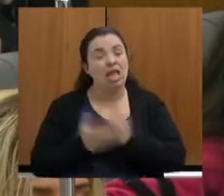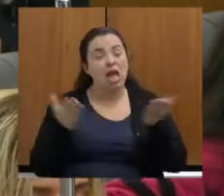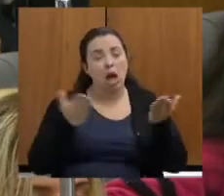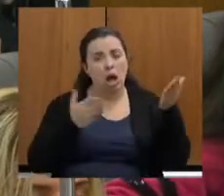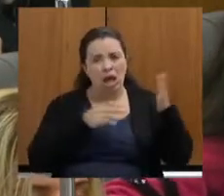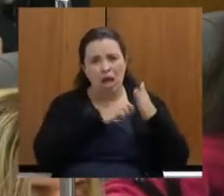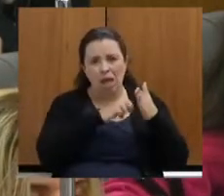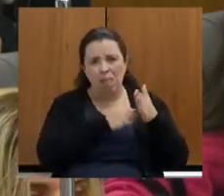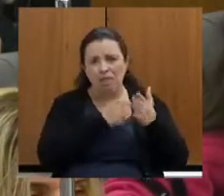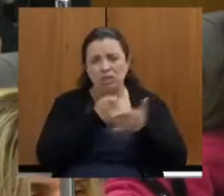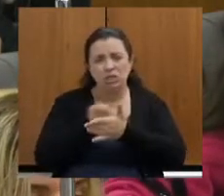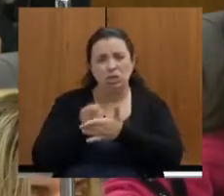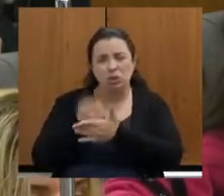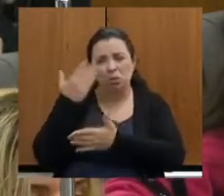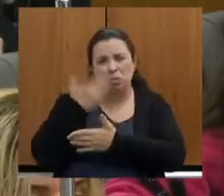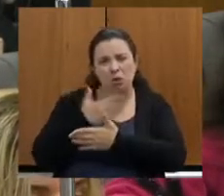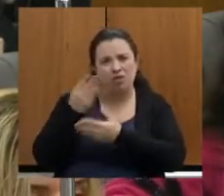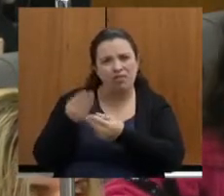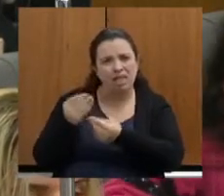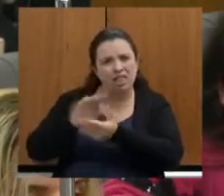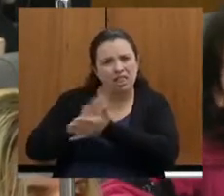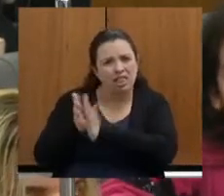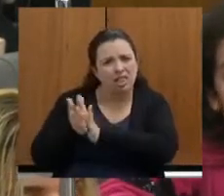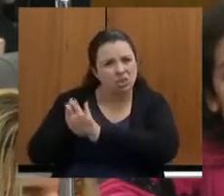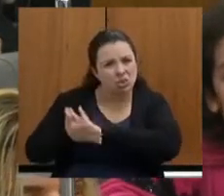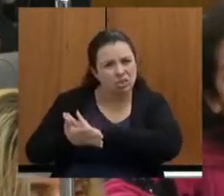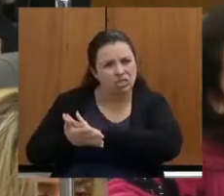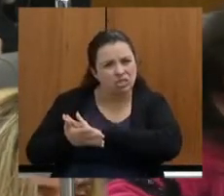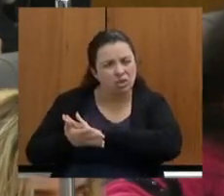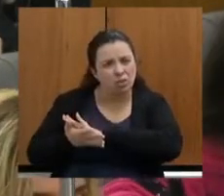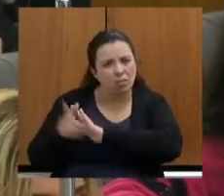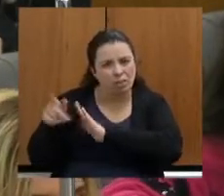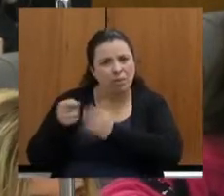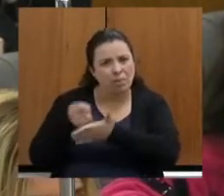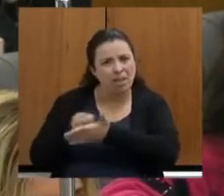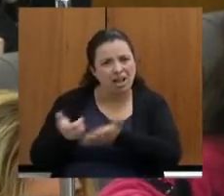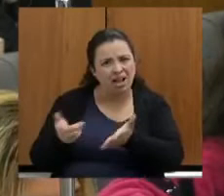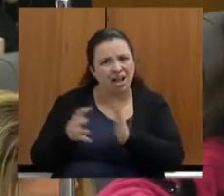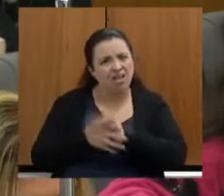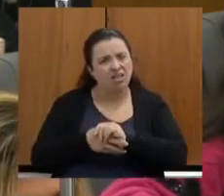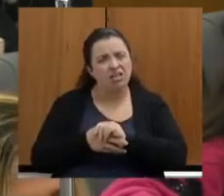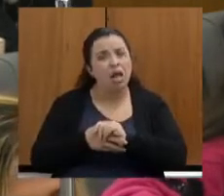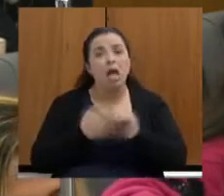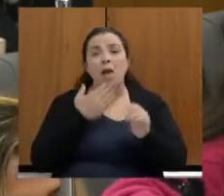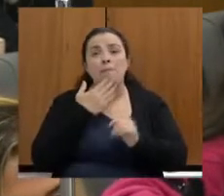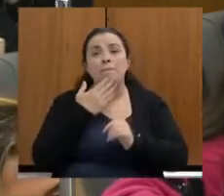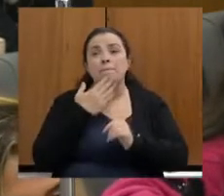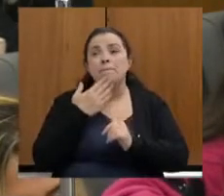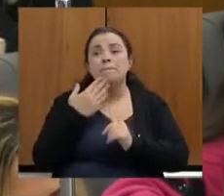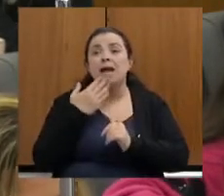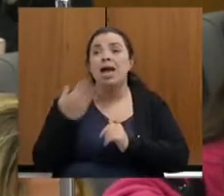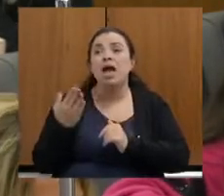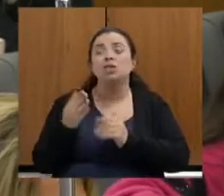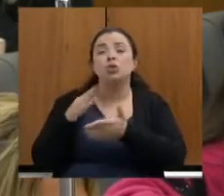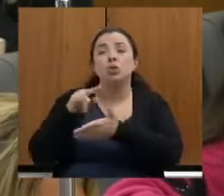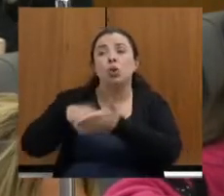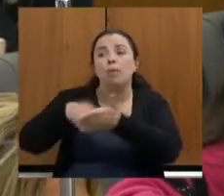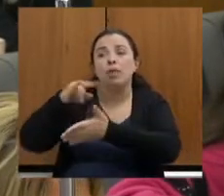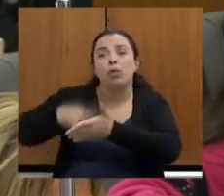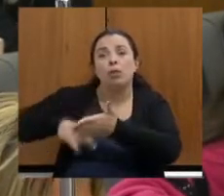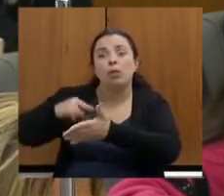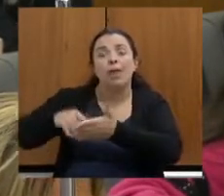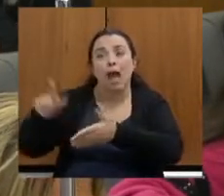da destruição para eu ir pagar então pedindo documento as pessoas leva um documento aqui no Sesi